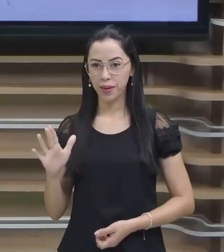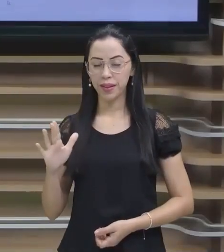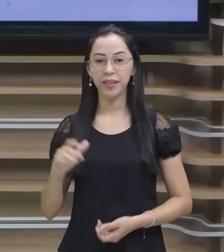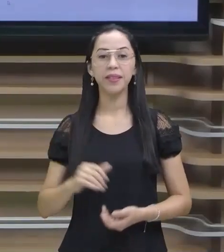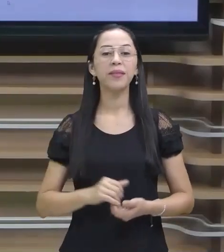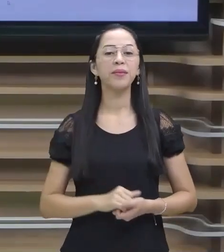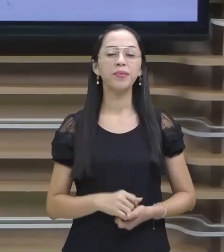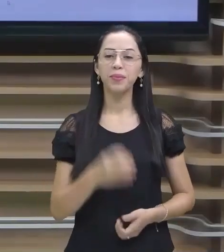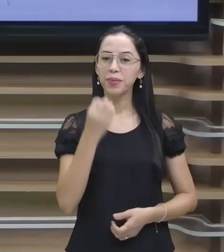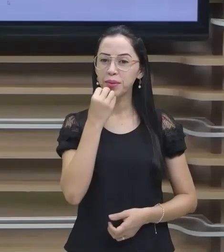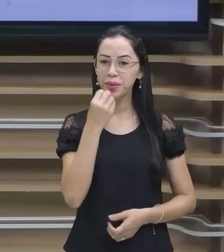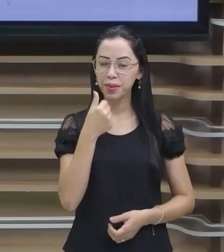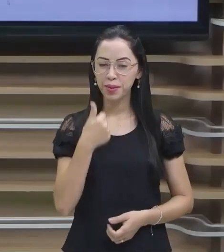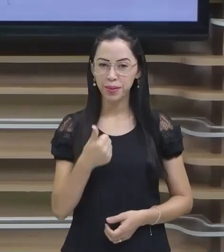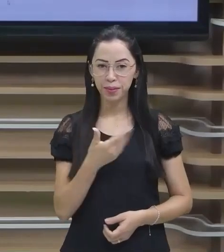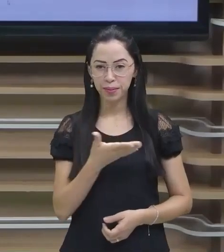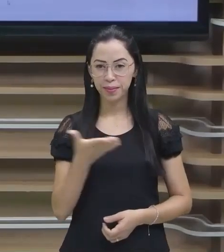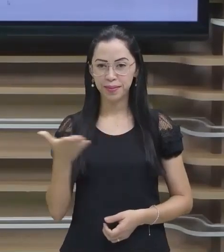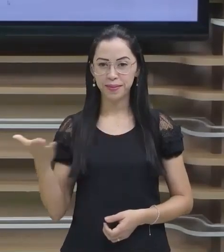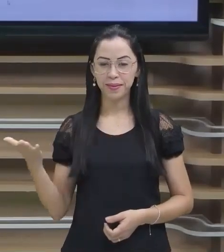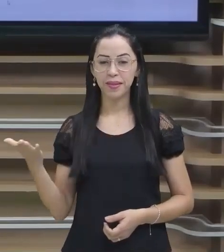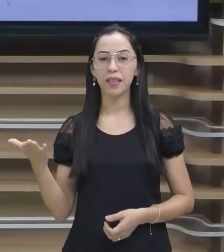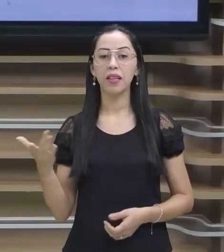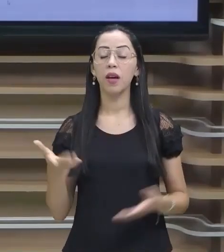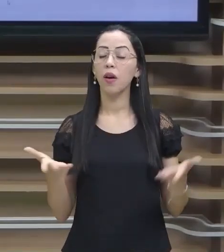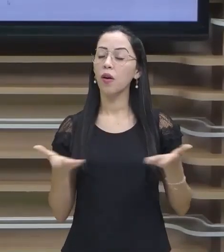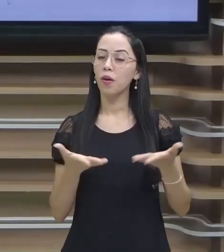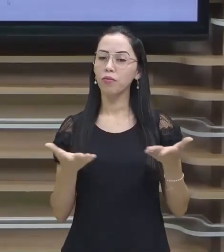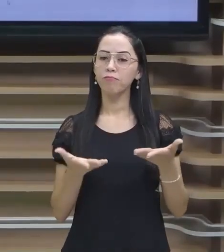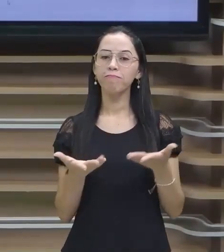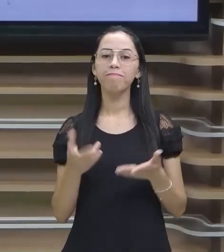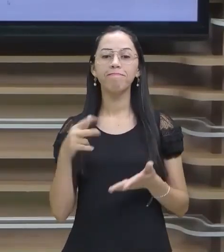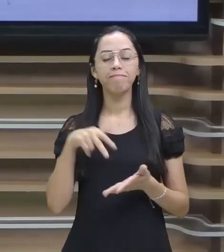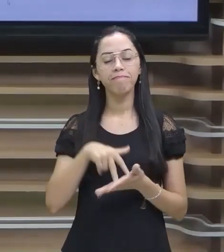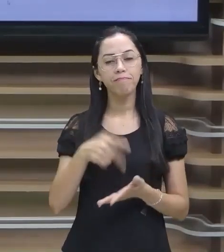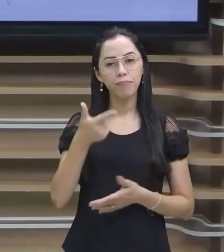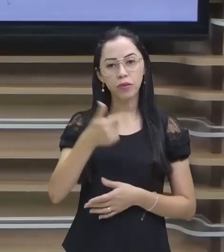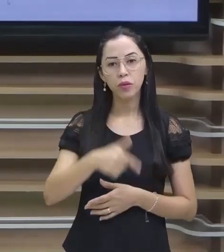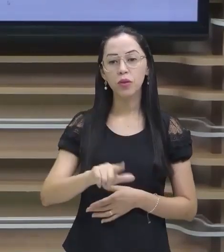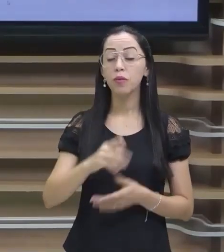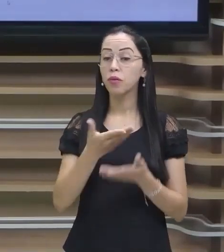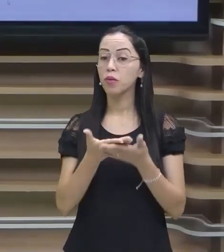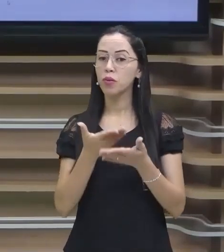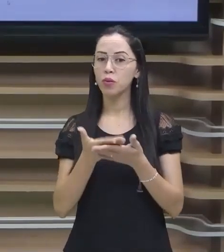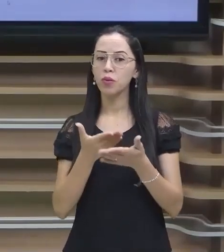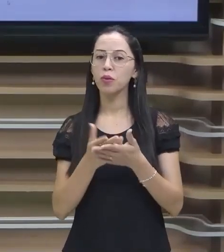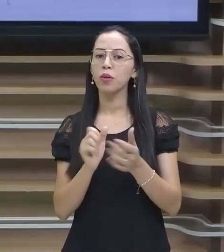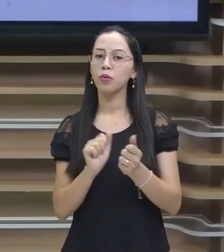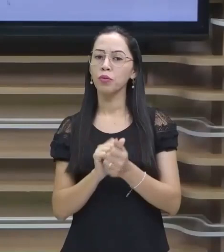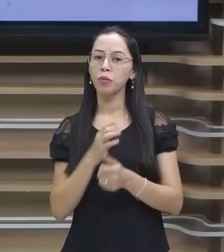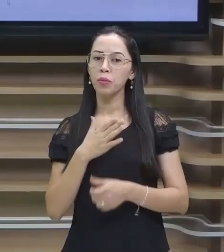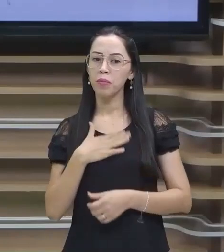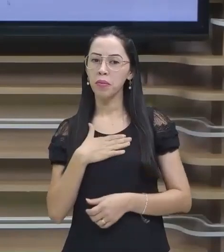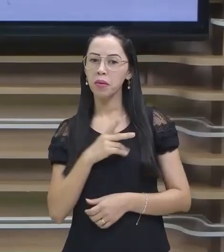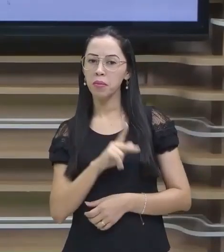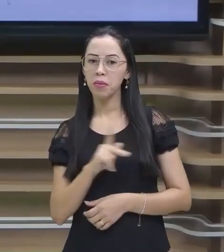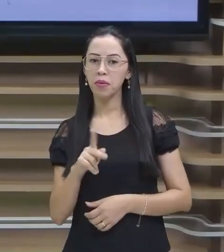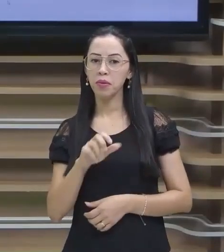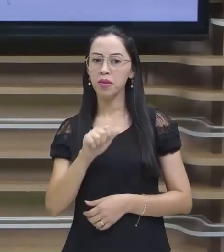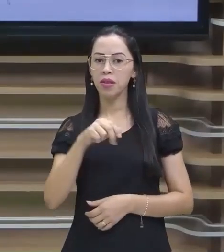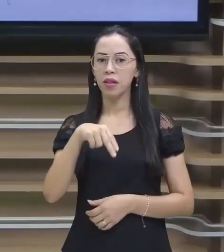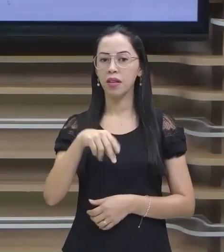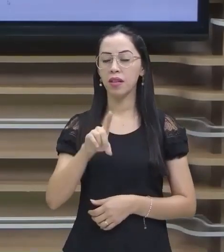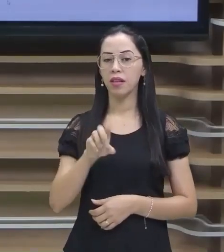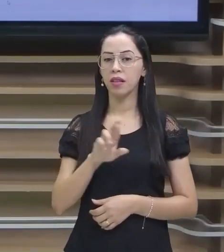Oi! Tudo bem, fofinho e fofinha? Estamos aqui novamente para estudar com a professora Fofa. Então fique ligado na